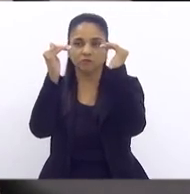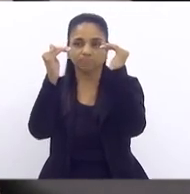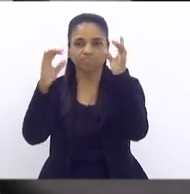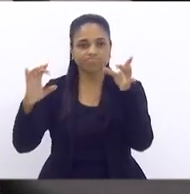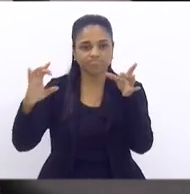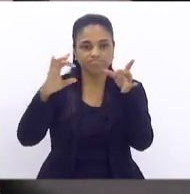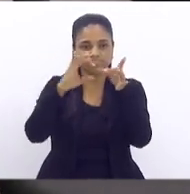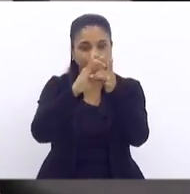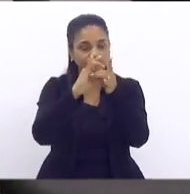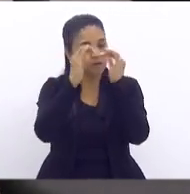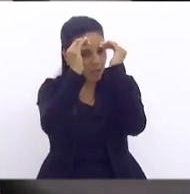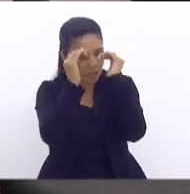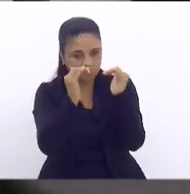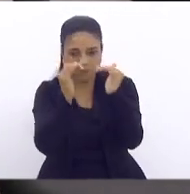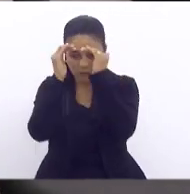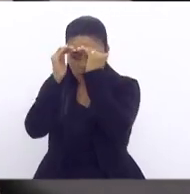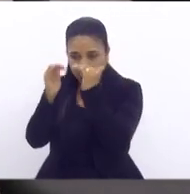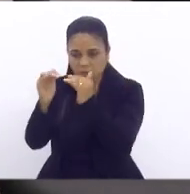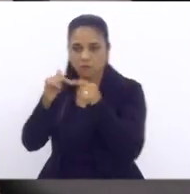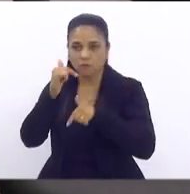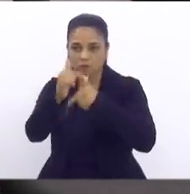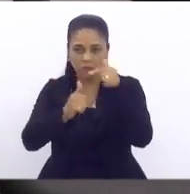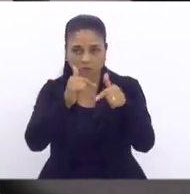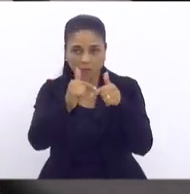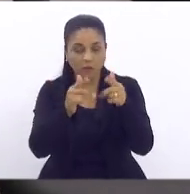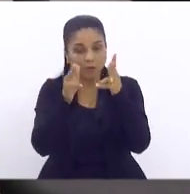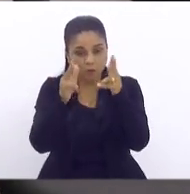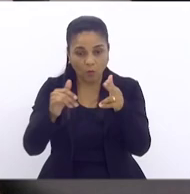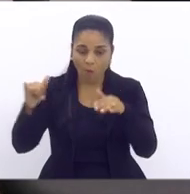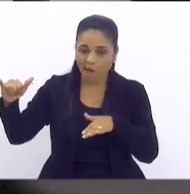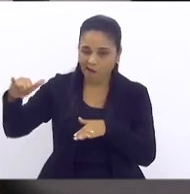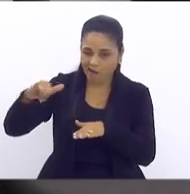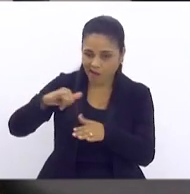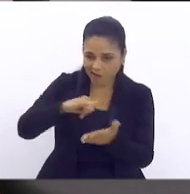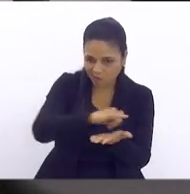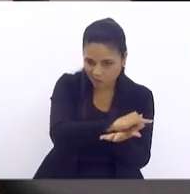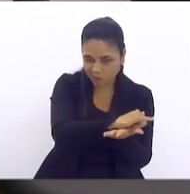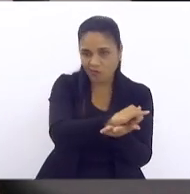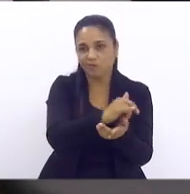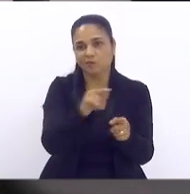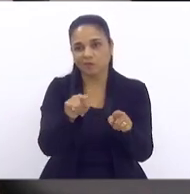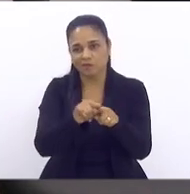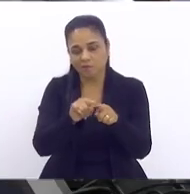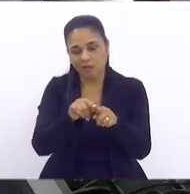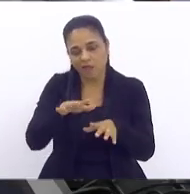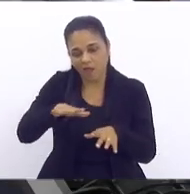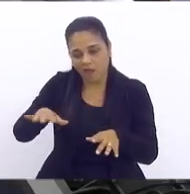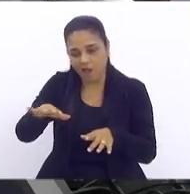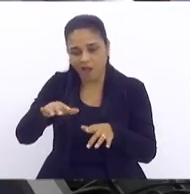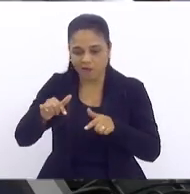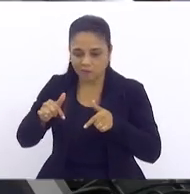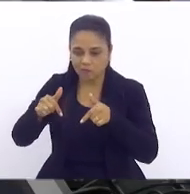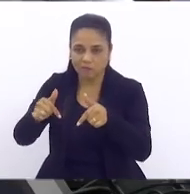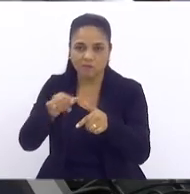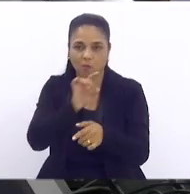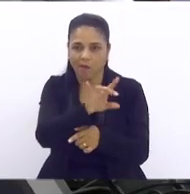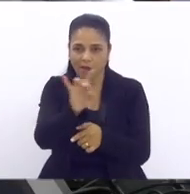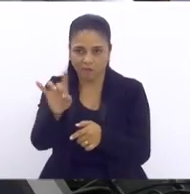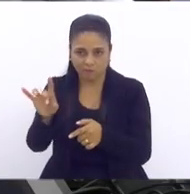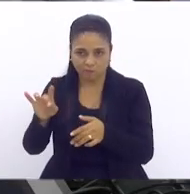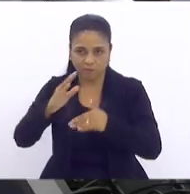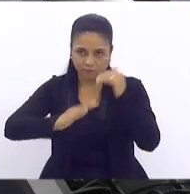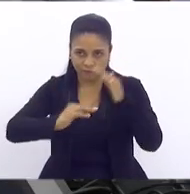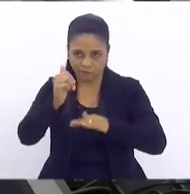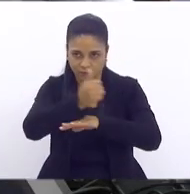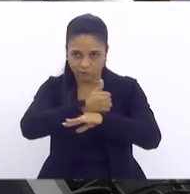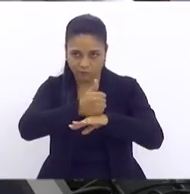todas elas se respeitando, sem como, nenhum como problema. Como no aeroporto, né? No aeroporto também, cada um tem a sua área de atuação. Uma independência relativa, né? É. Mas aí